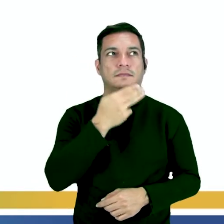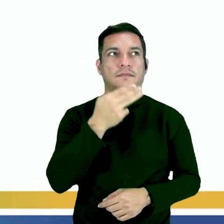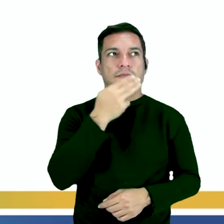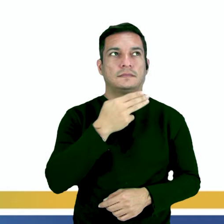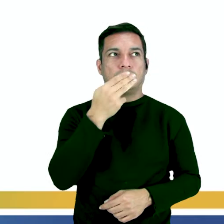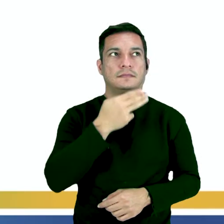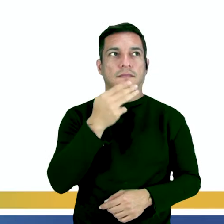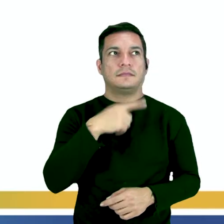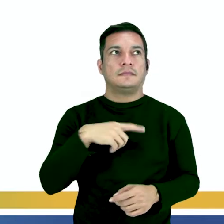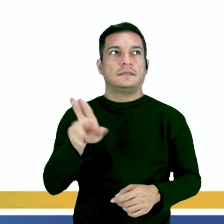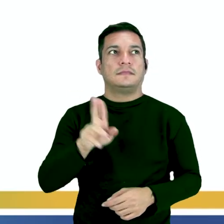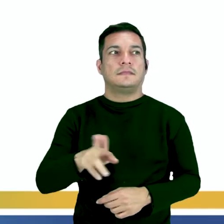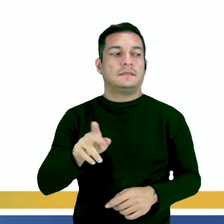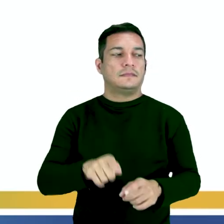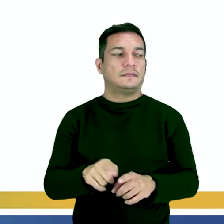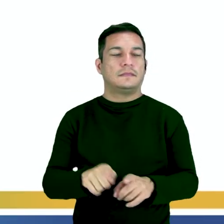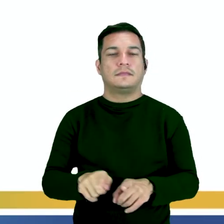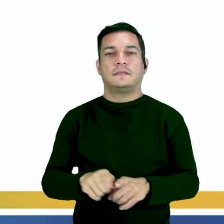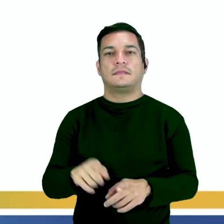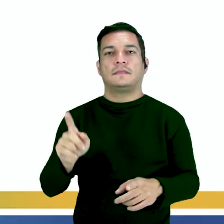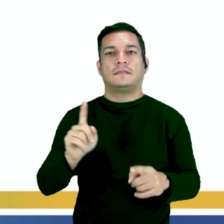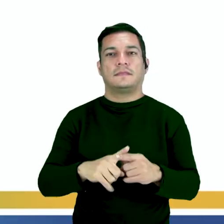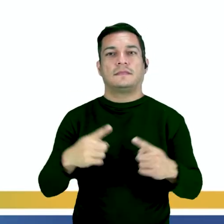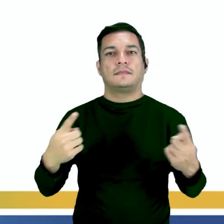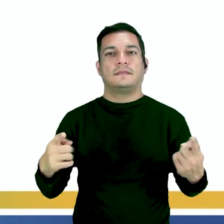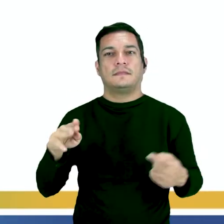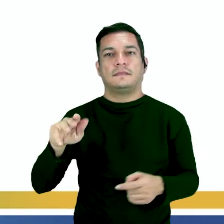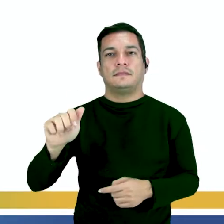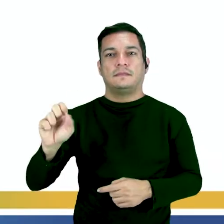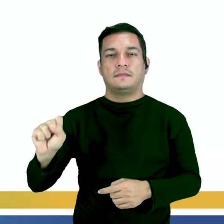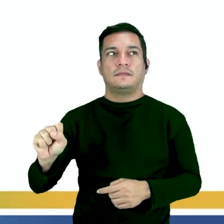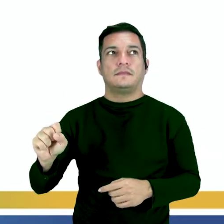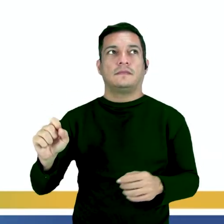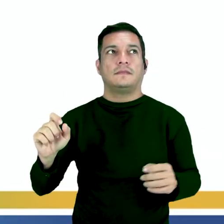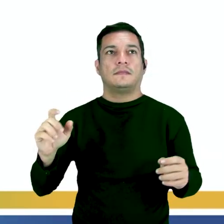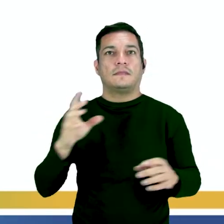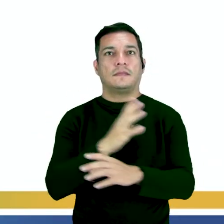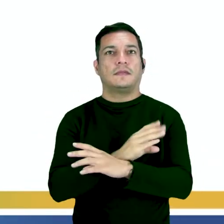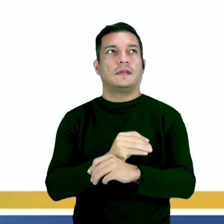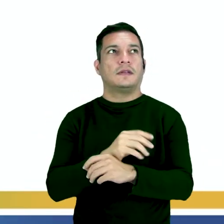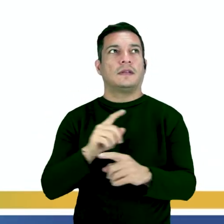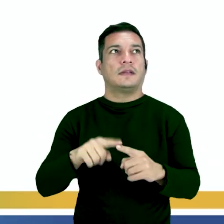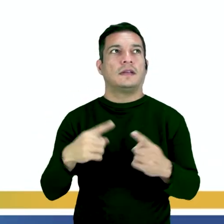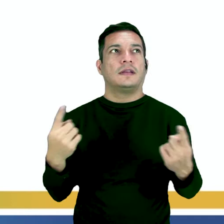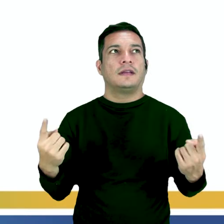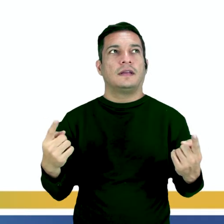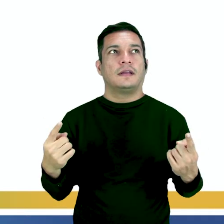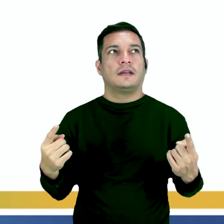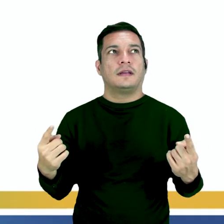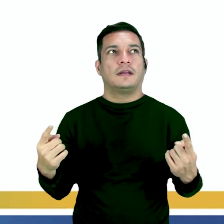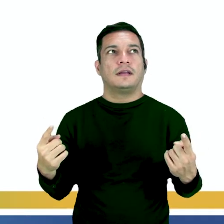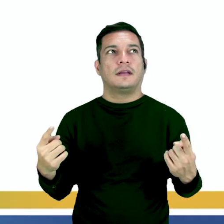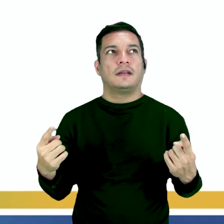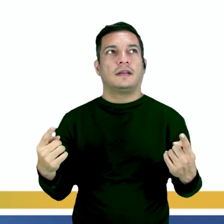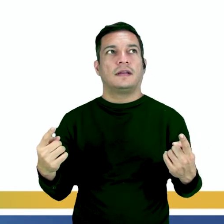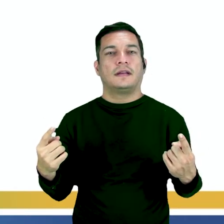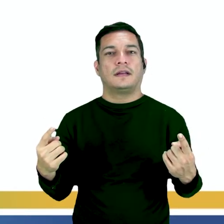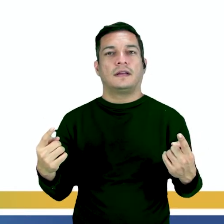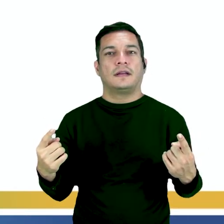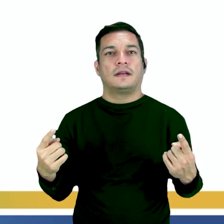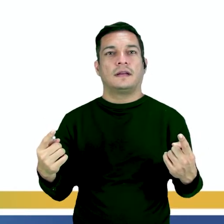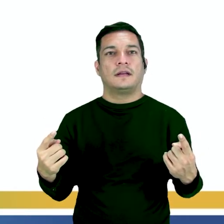usou ali a nossa conjunção mas. A conjunção mas, ela dá a ideia de adversidade. Você também